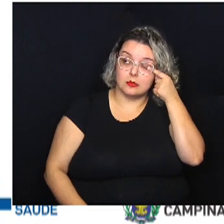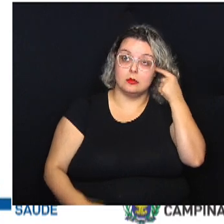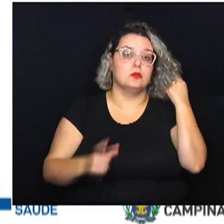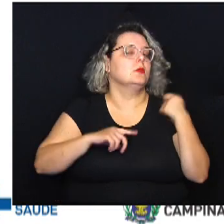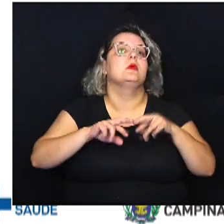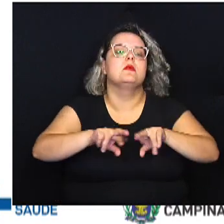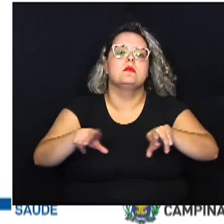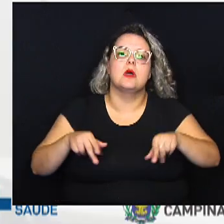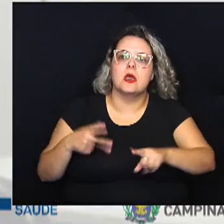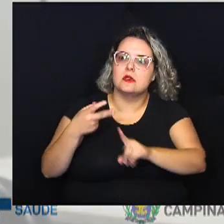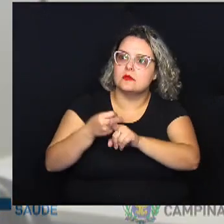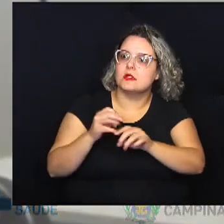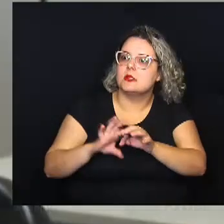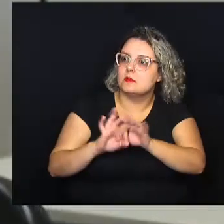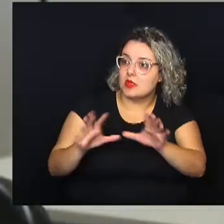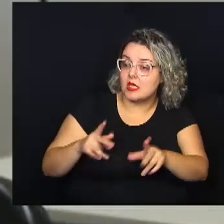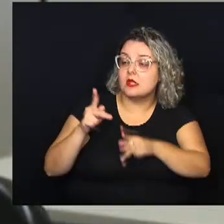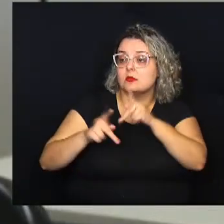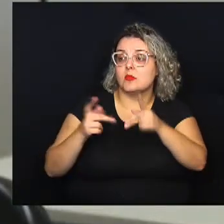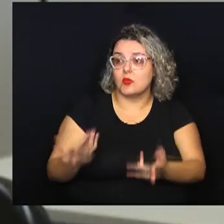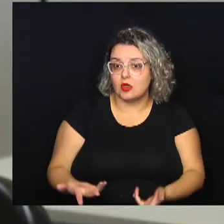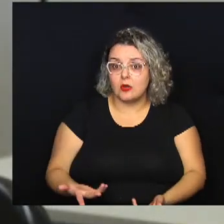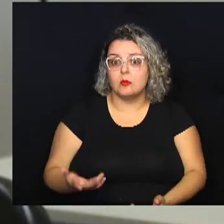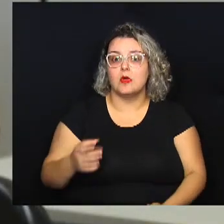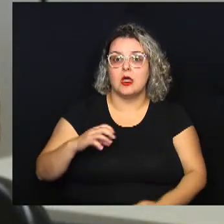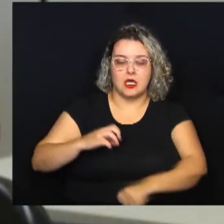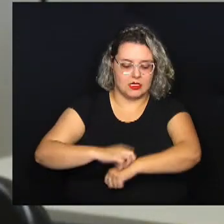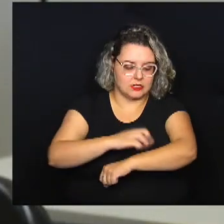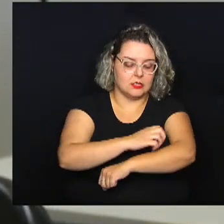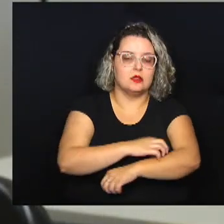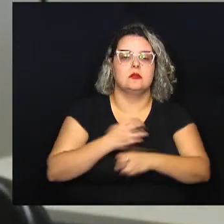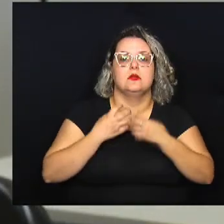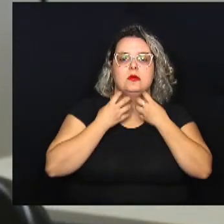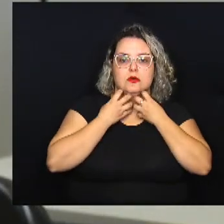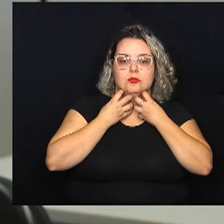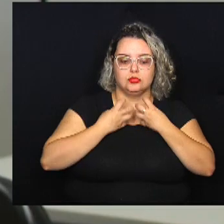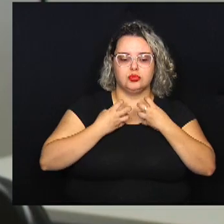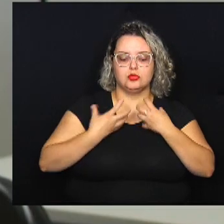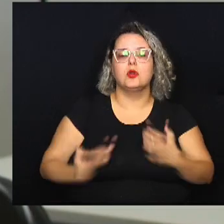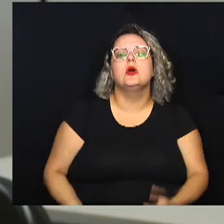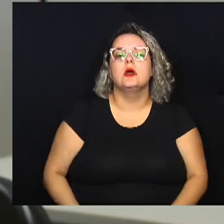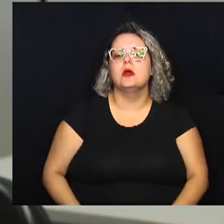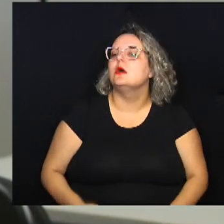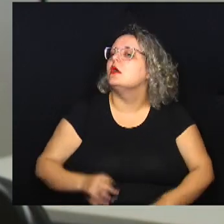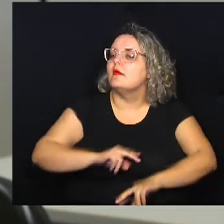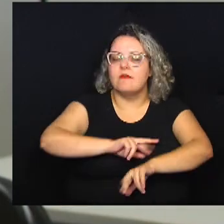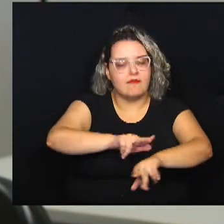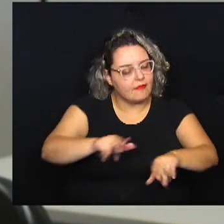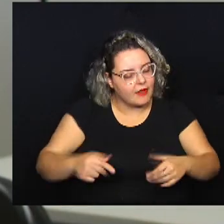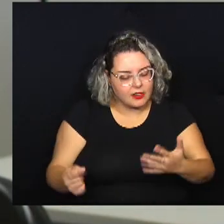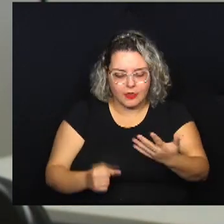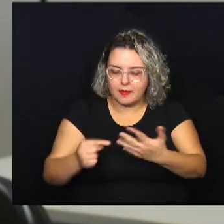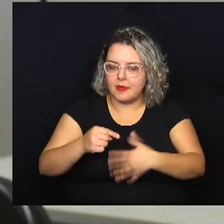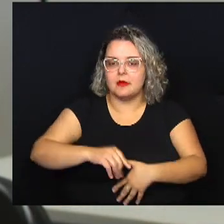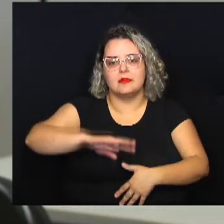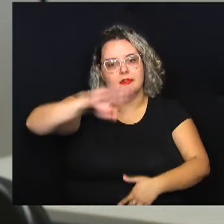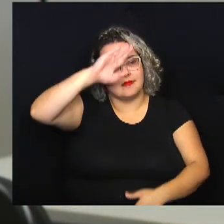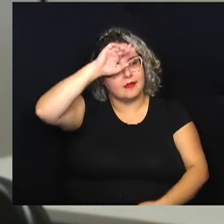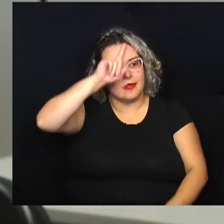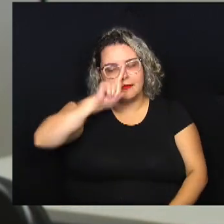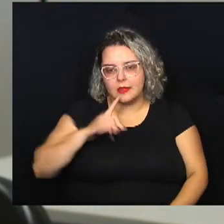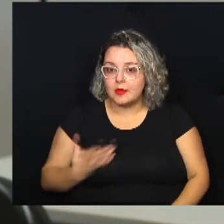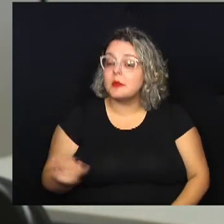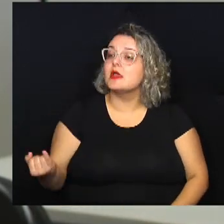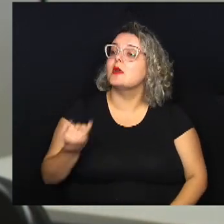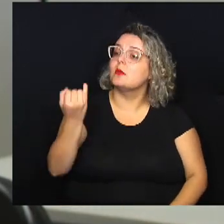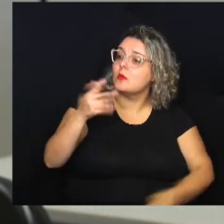vacinas disponíveis para essa população, então a sarampo, cachumba, rubéola, difteria e tétano, vacina da febre amarela, que é muito relevante